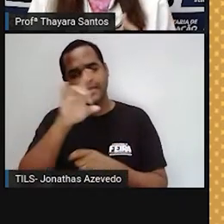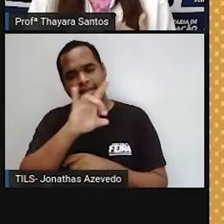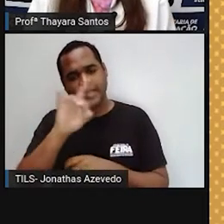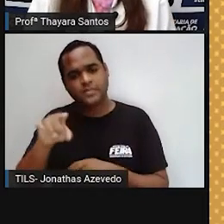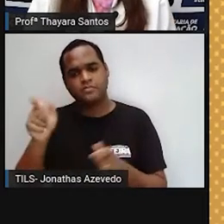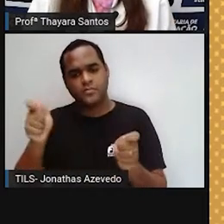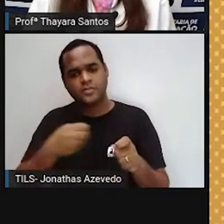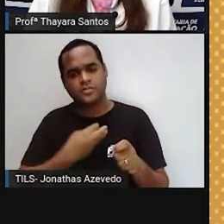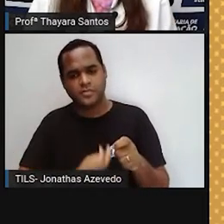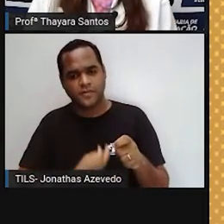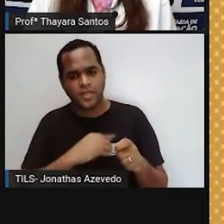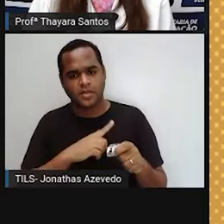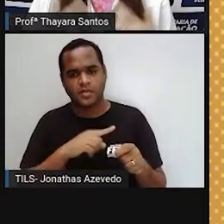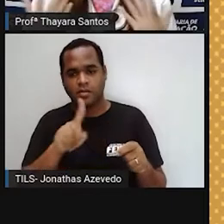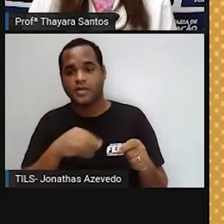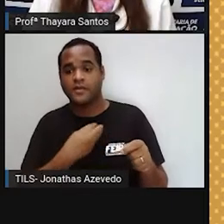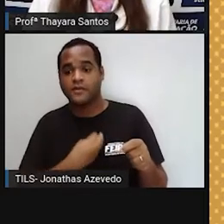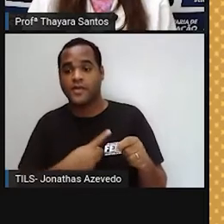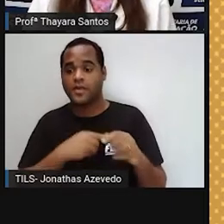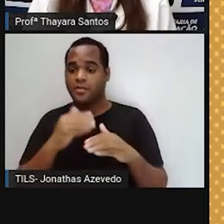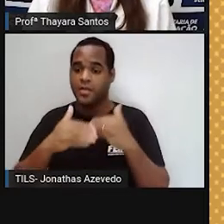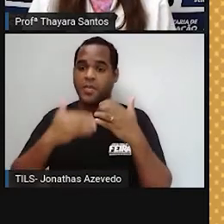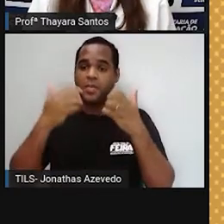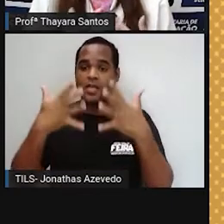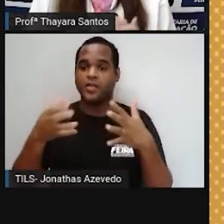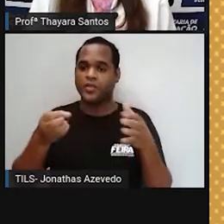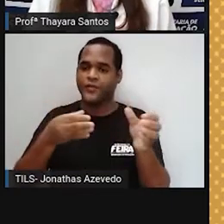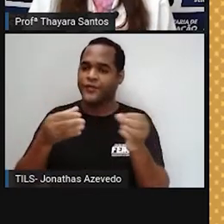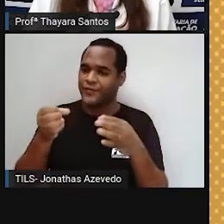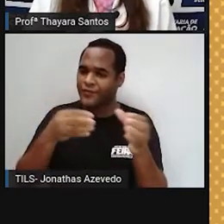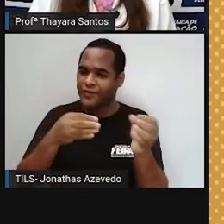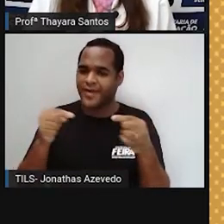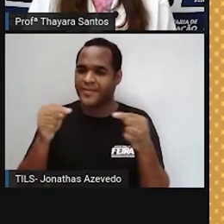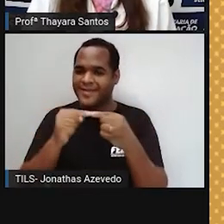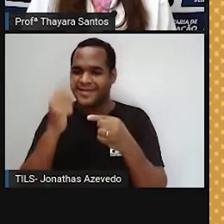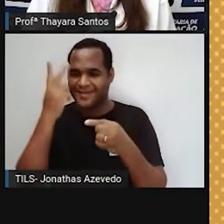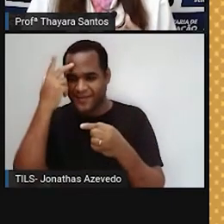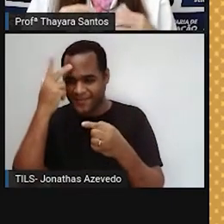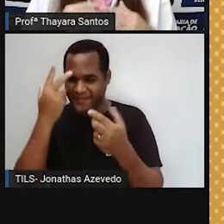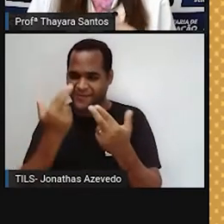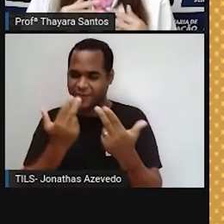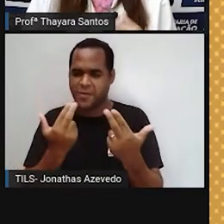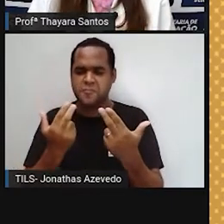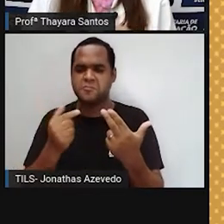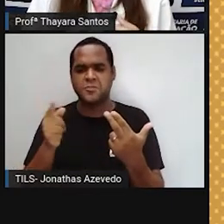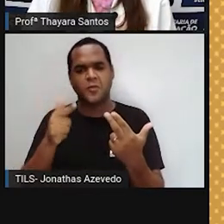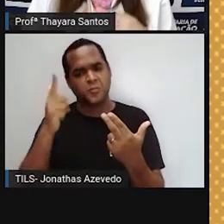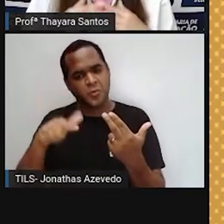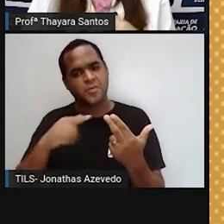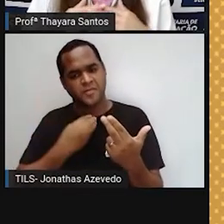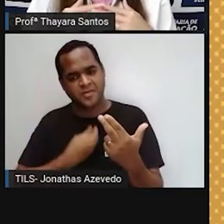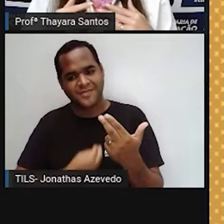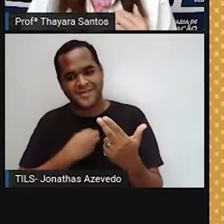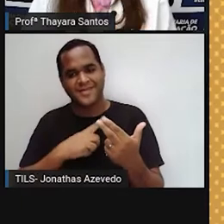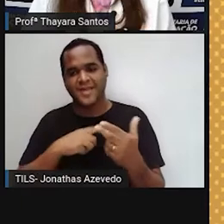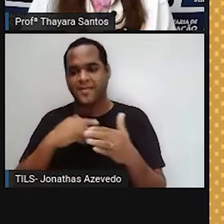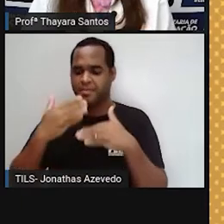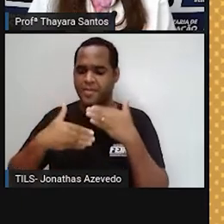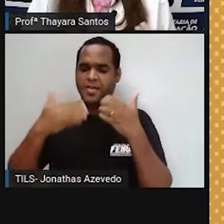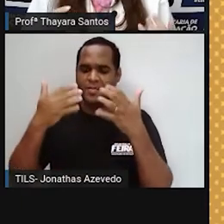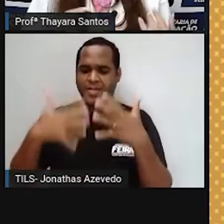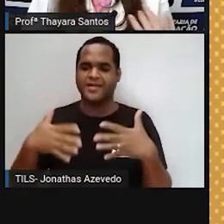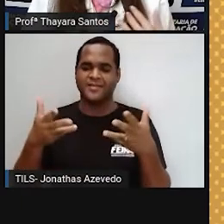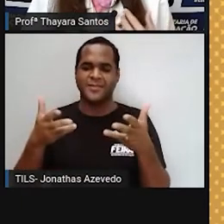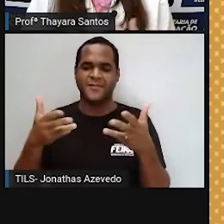vivos reproduzem, né, para gerar novos organismos que vão ser semelhantes a ele. Então, todos os seres vivos passam por esse